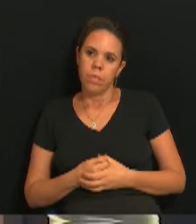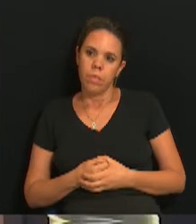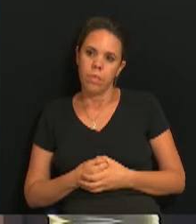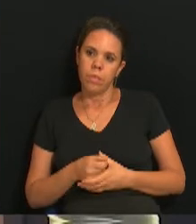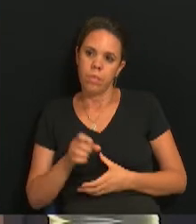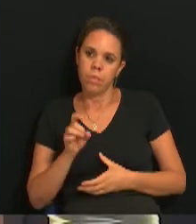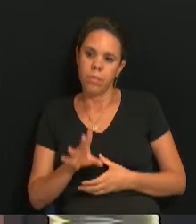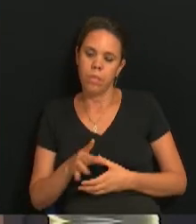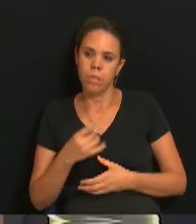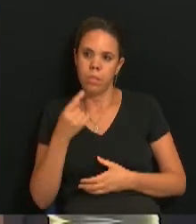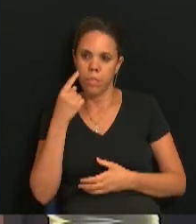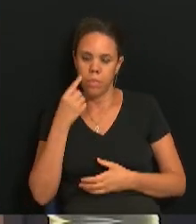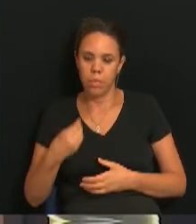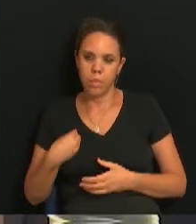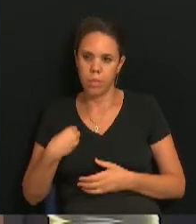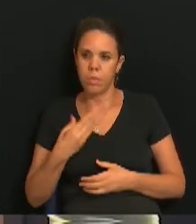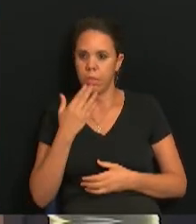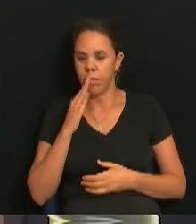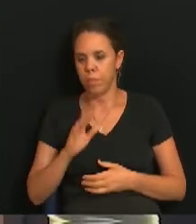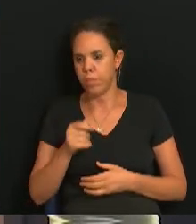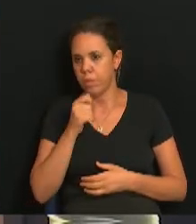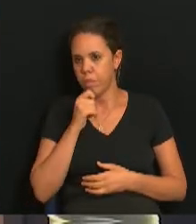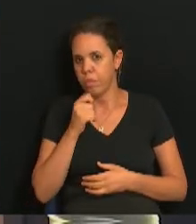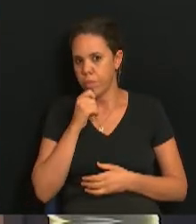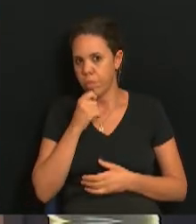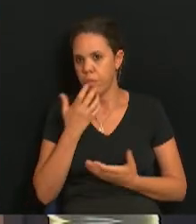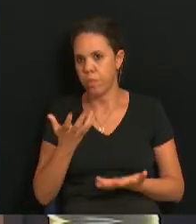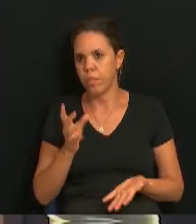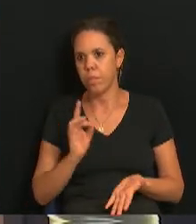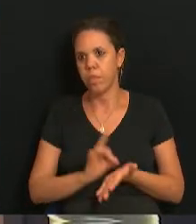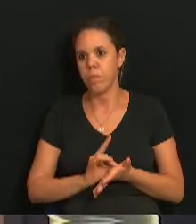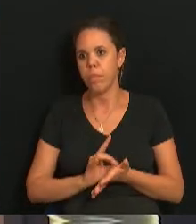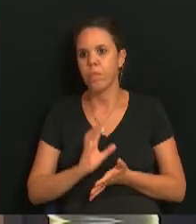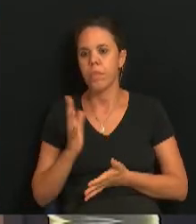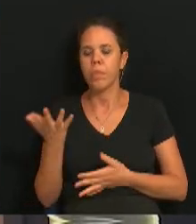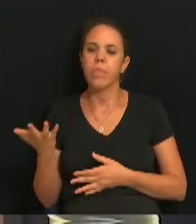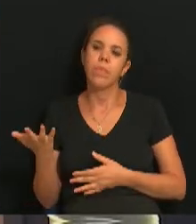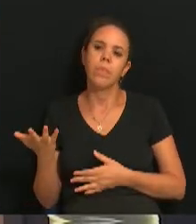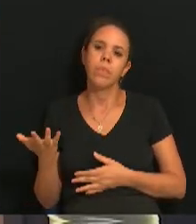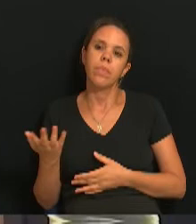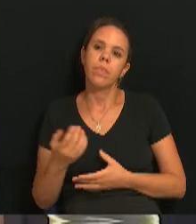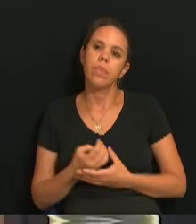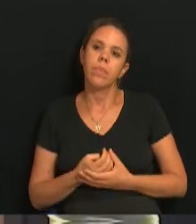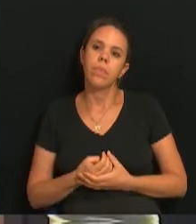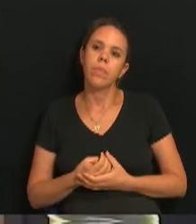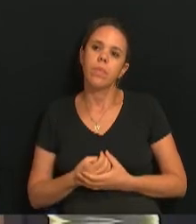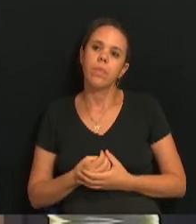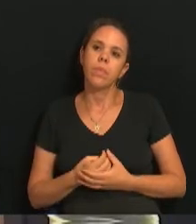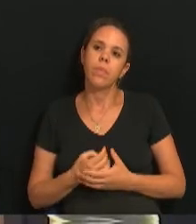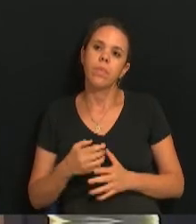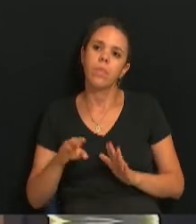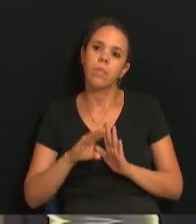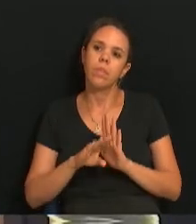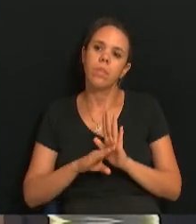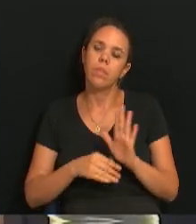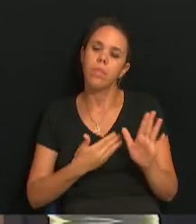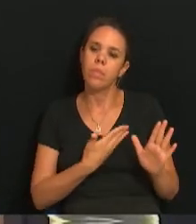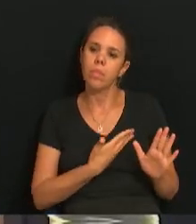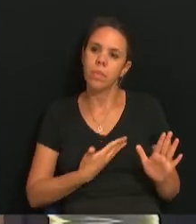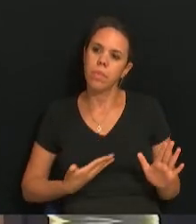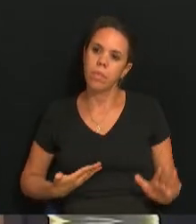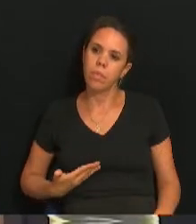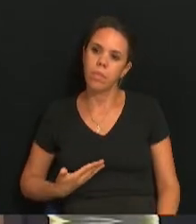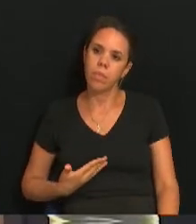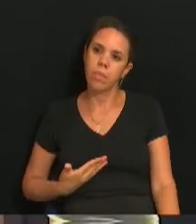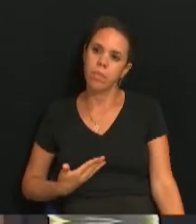de boa vontade ou de promessa, a gente quer que, de fato, isso se concretize no programa de governo, né? No programa